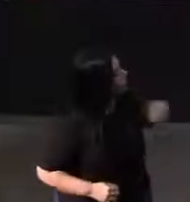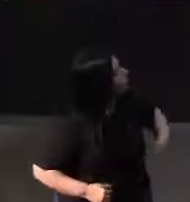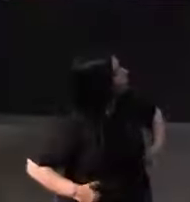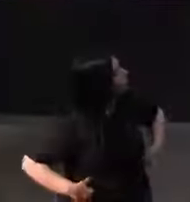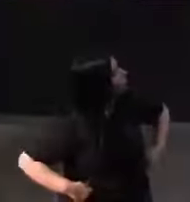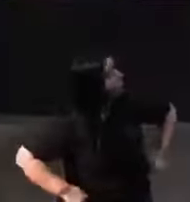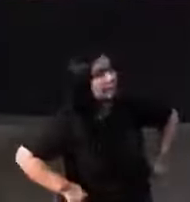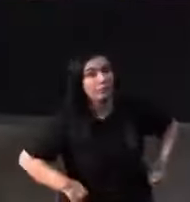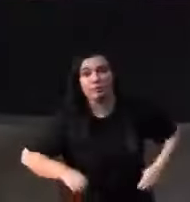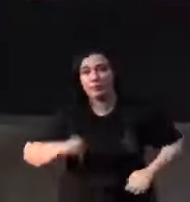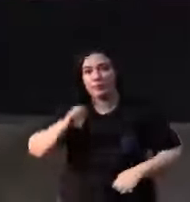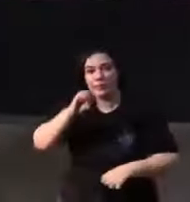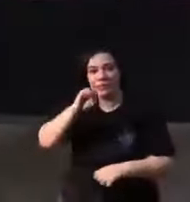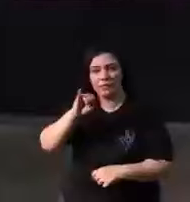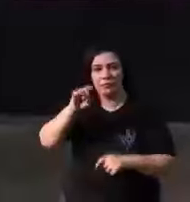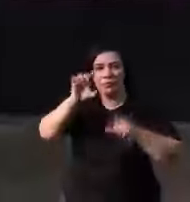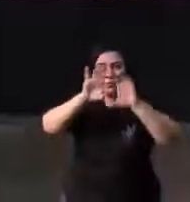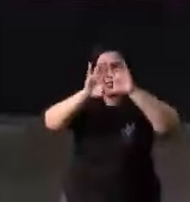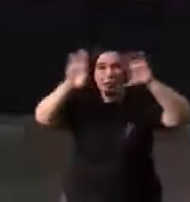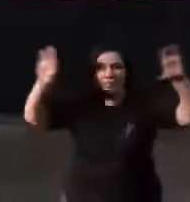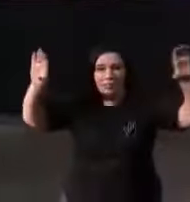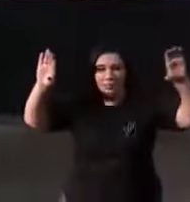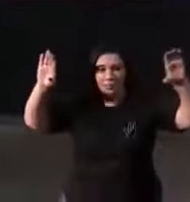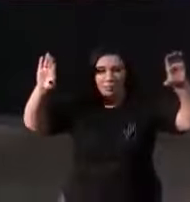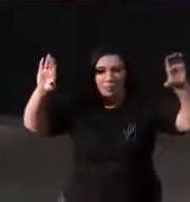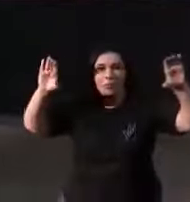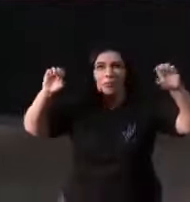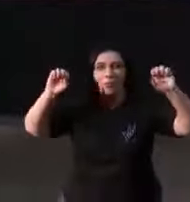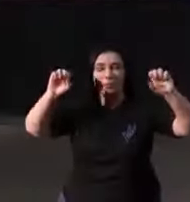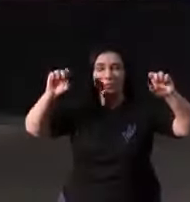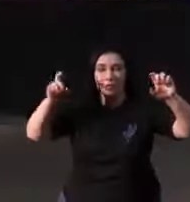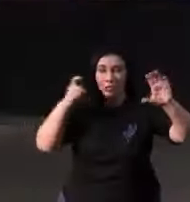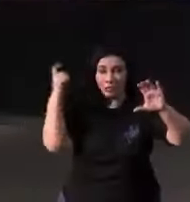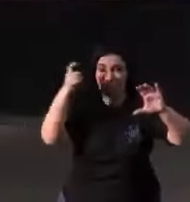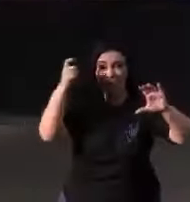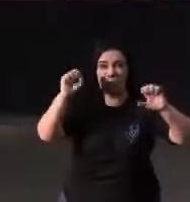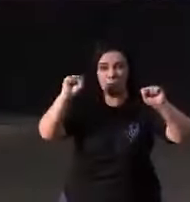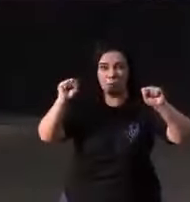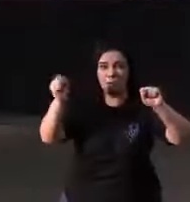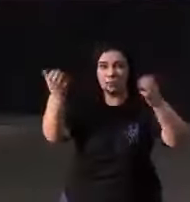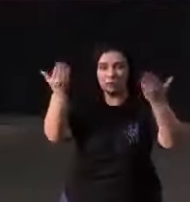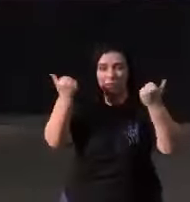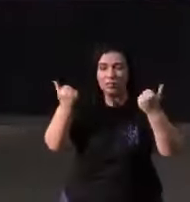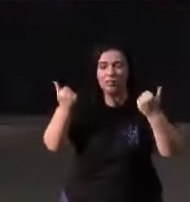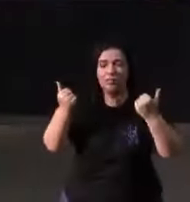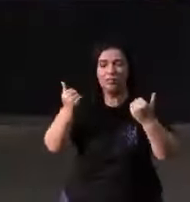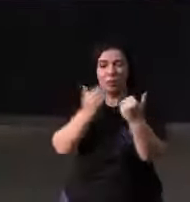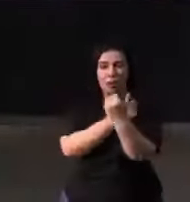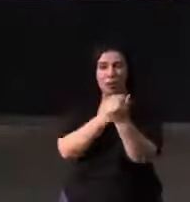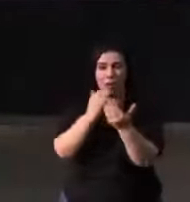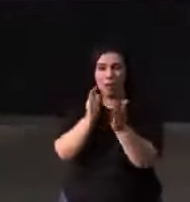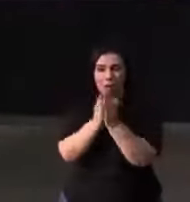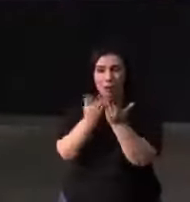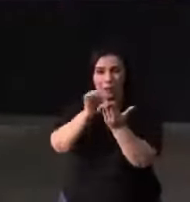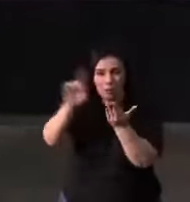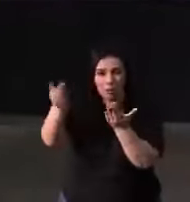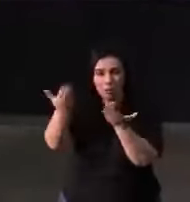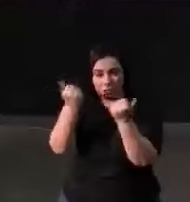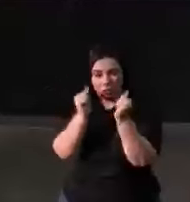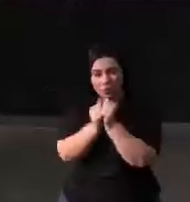Se você está na galeria, pode descer. Traga suas coisas, porque nós vamos encerrar